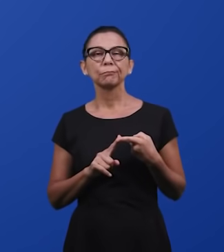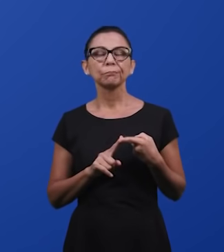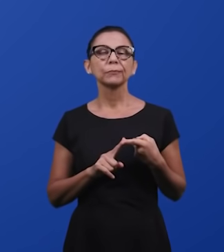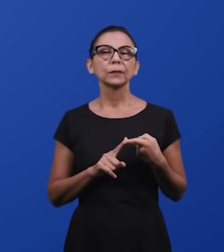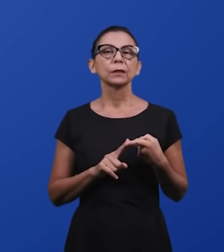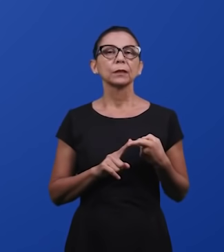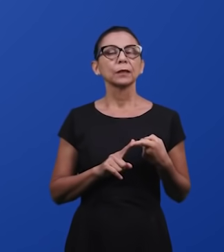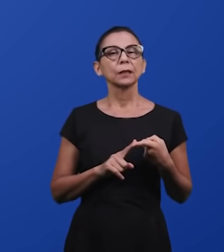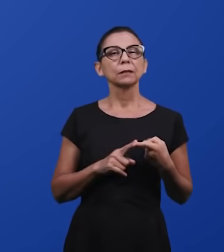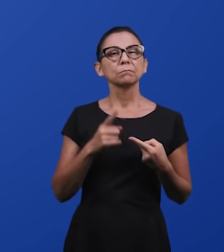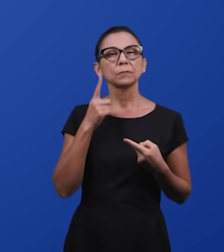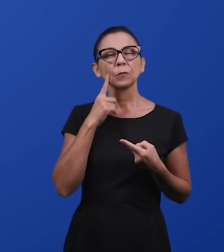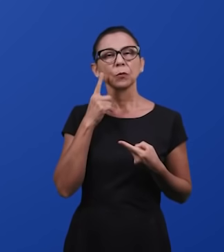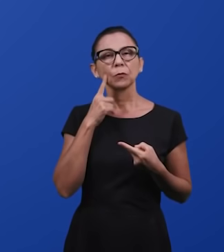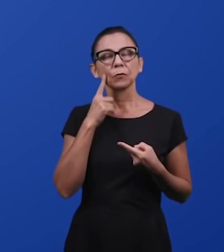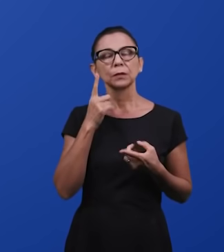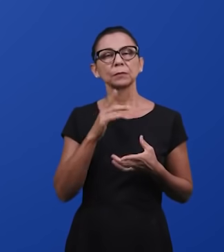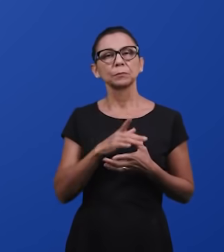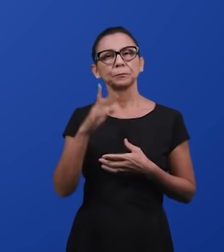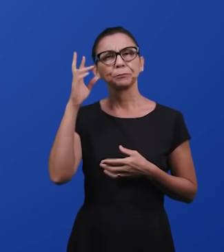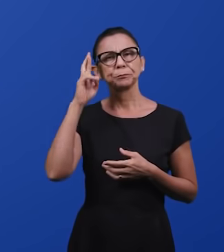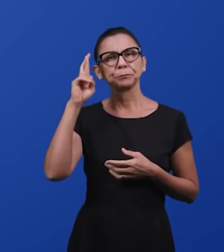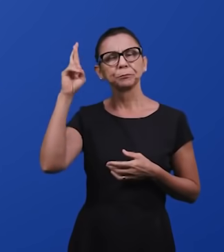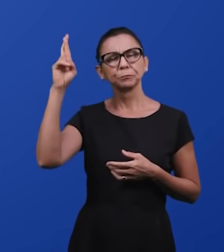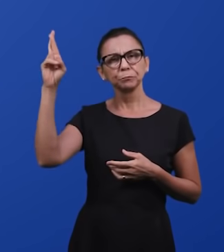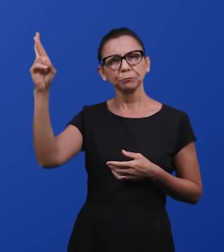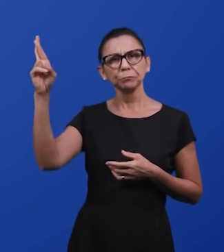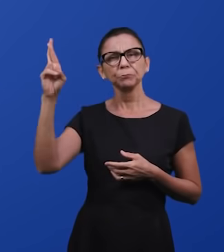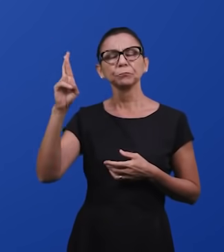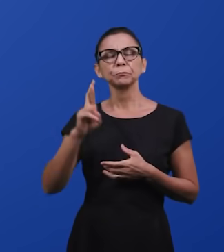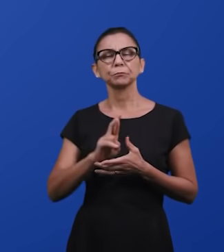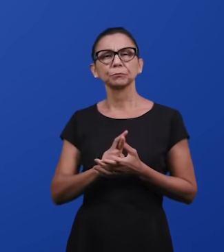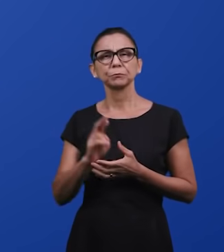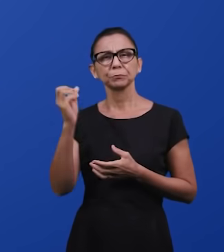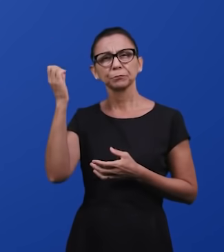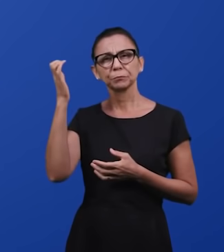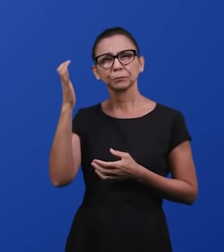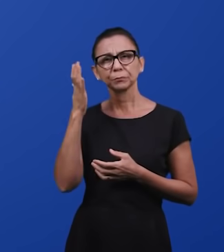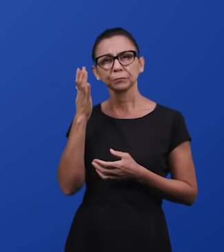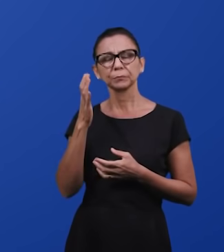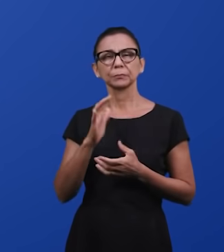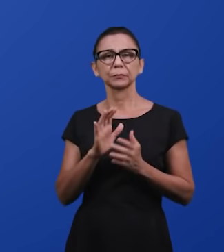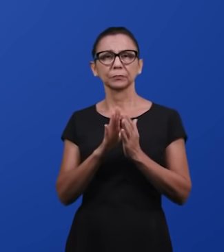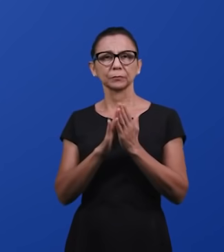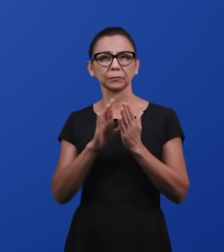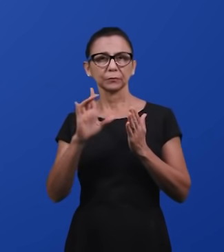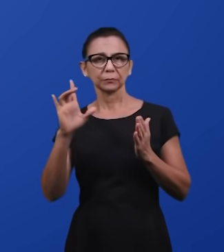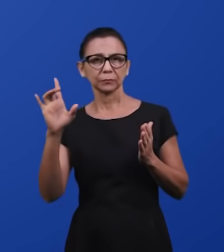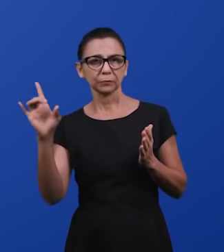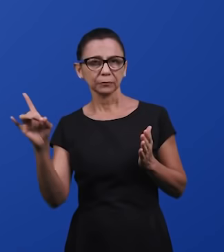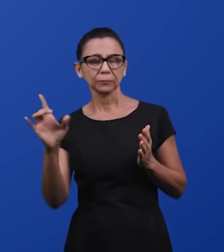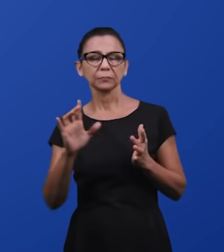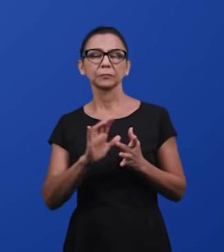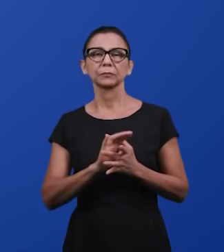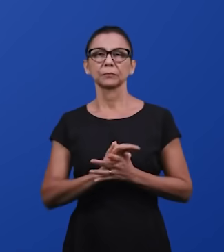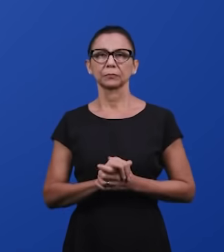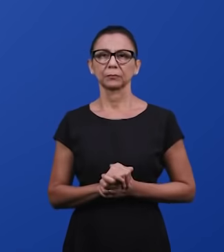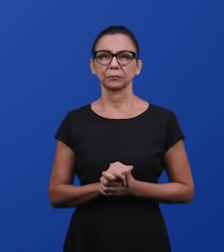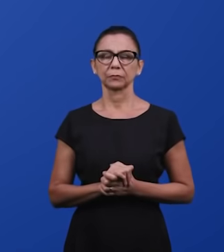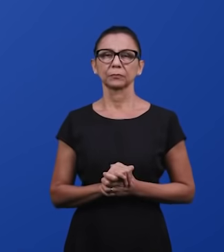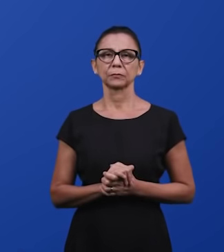Senhor tem efetuado a cada momento que nos reunimos para estudarmos a palavra, o multiplicar do